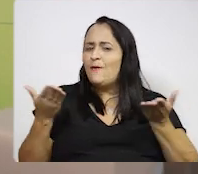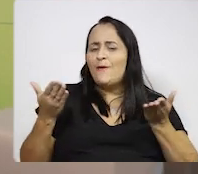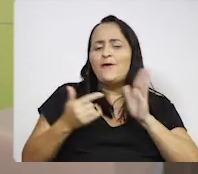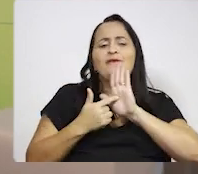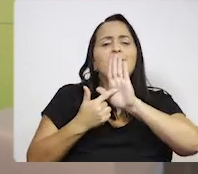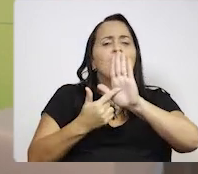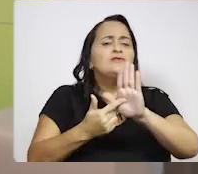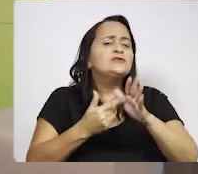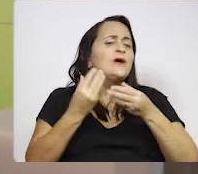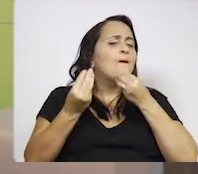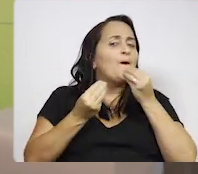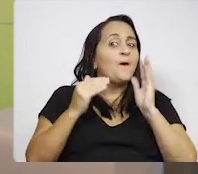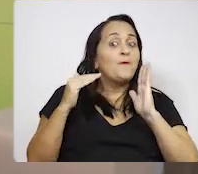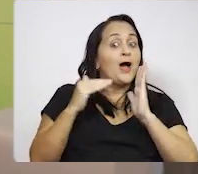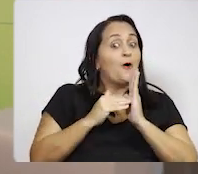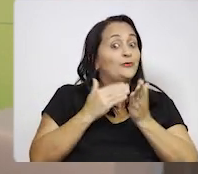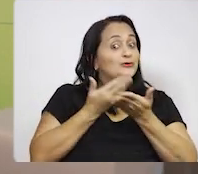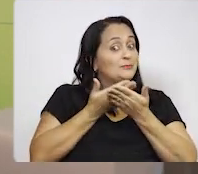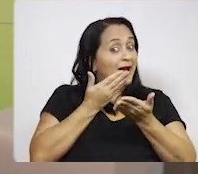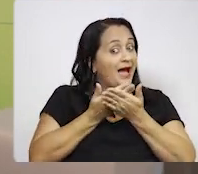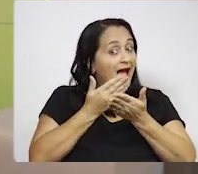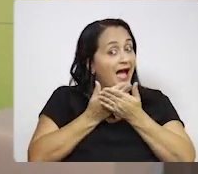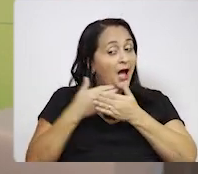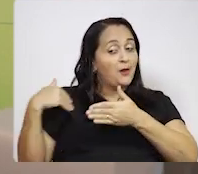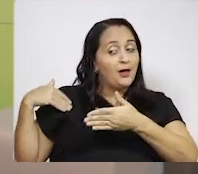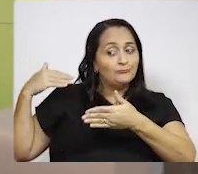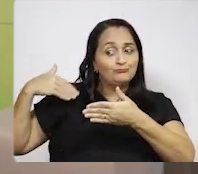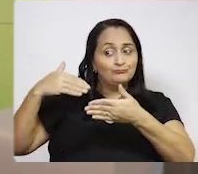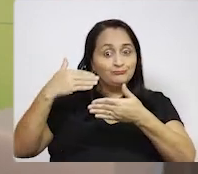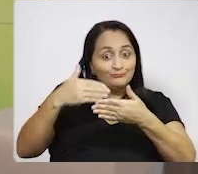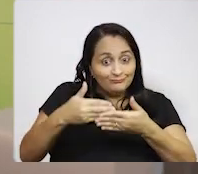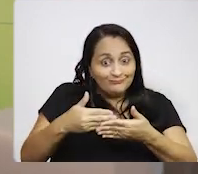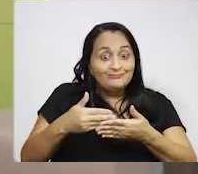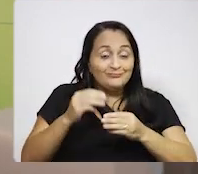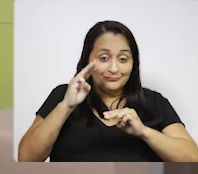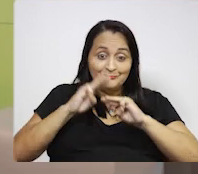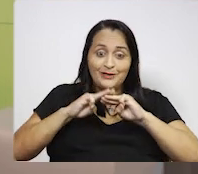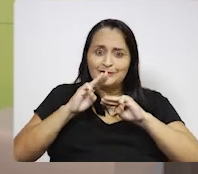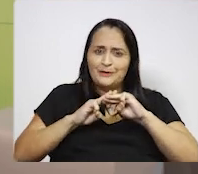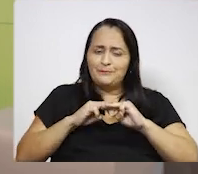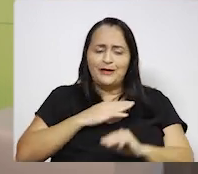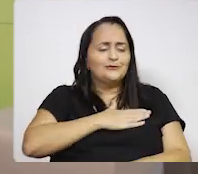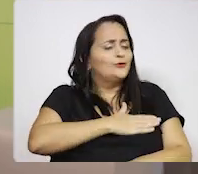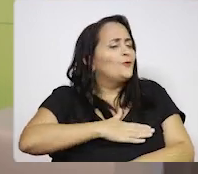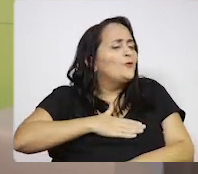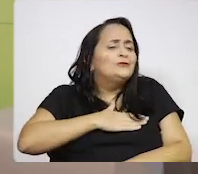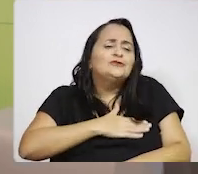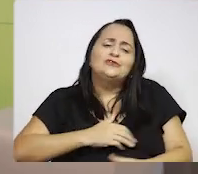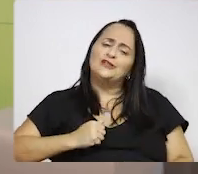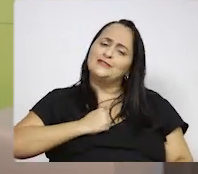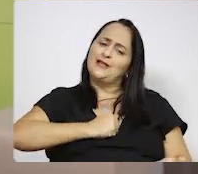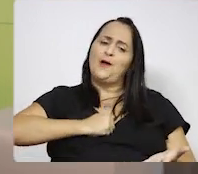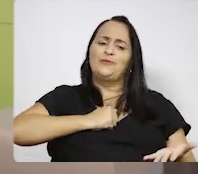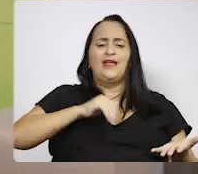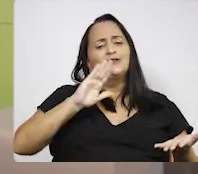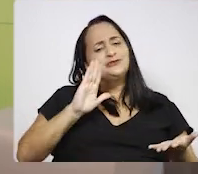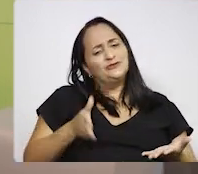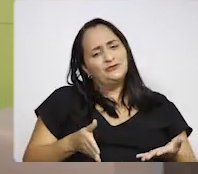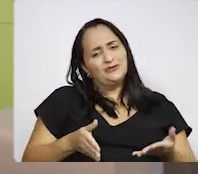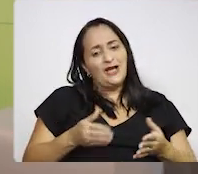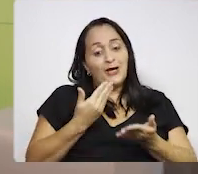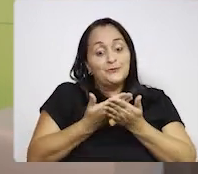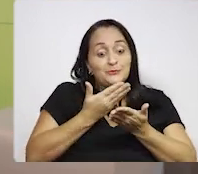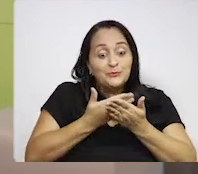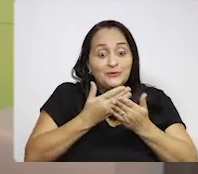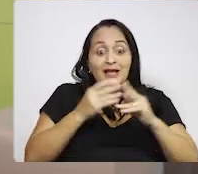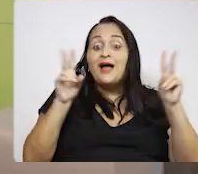última aula da nossa sequência didática, não é, Pro? Estou com saudade, Carol. Gostei tanto de estudar frações com vocês. E eles